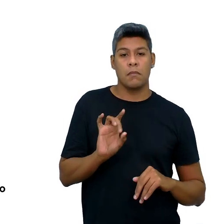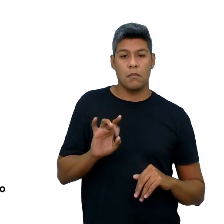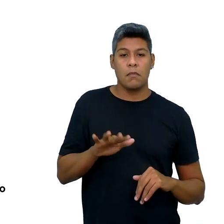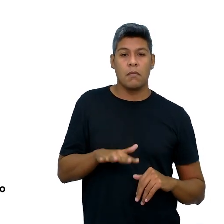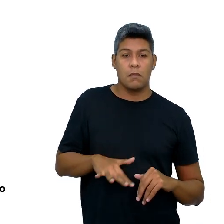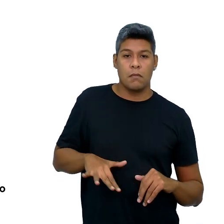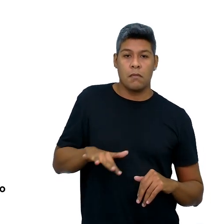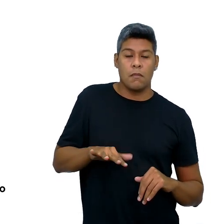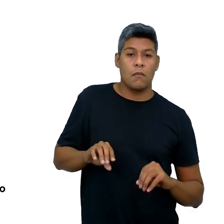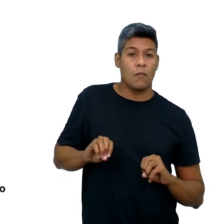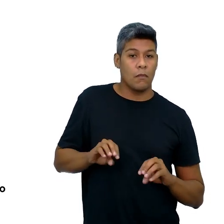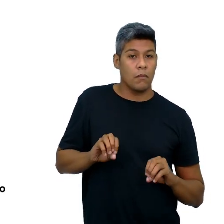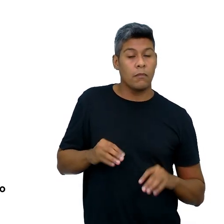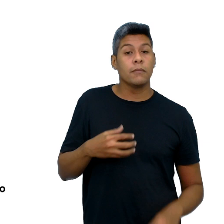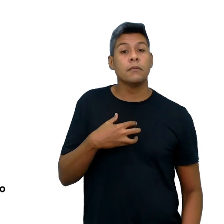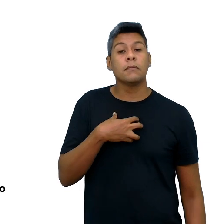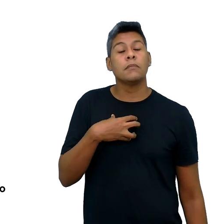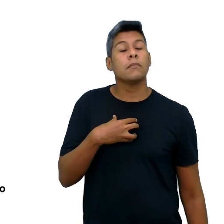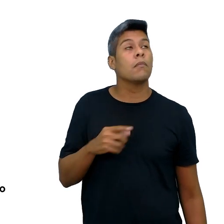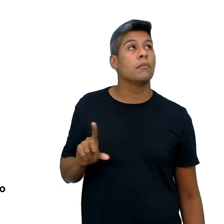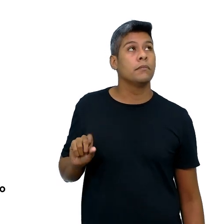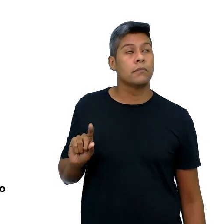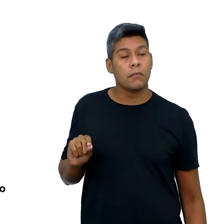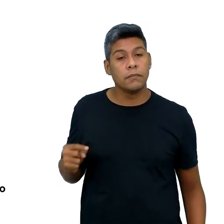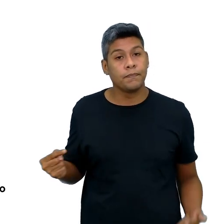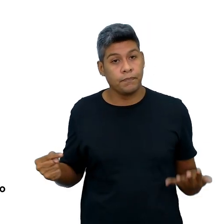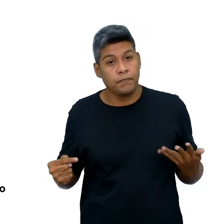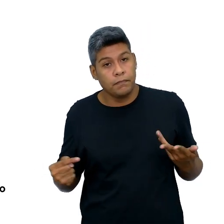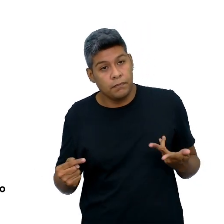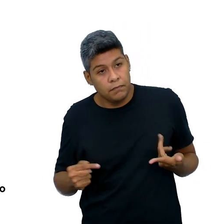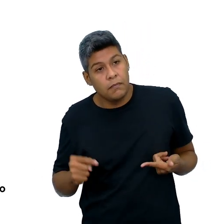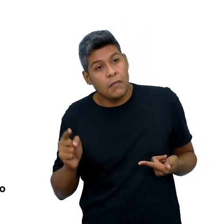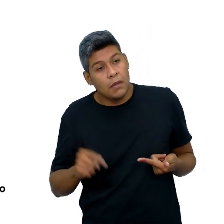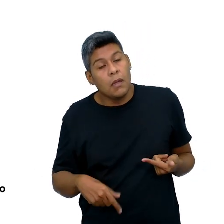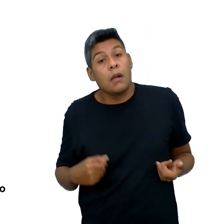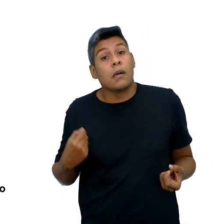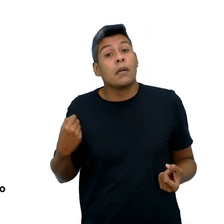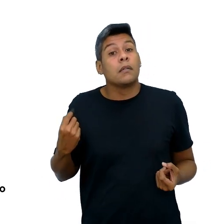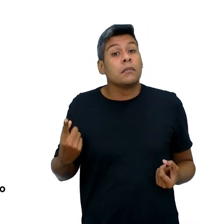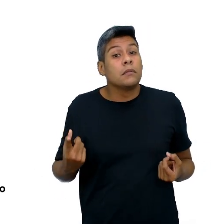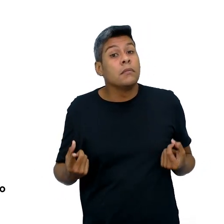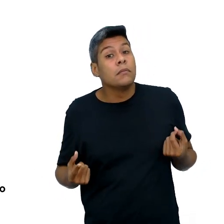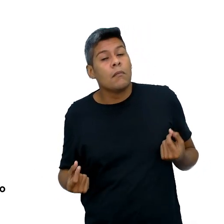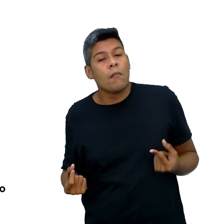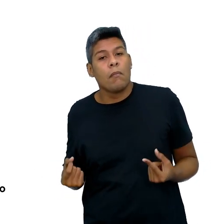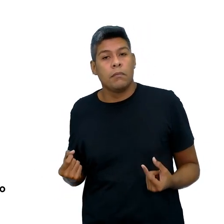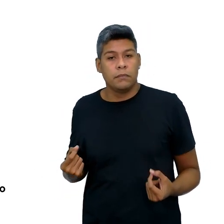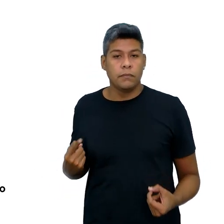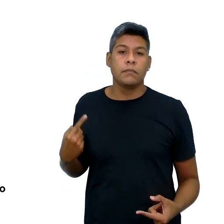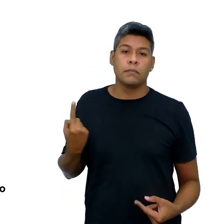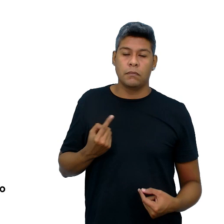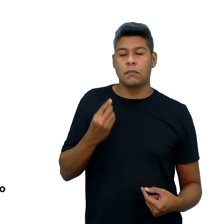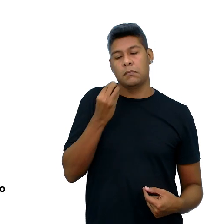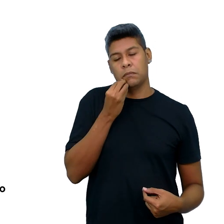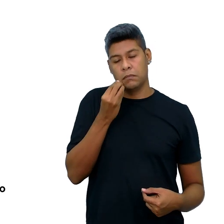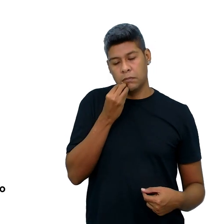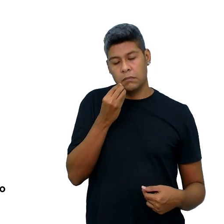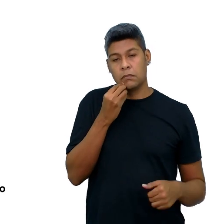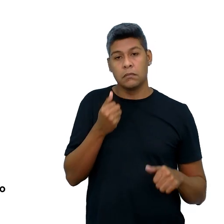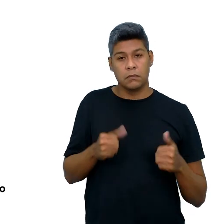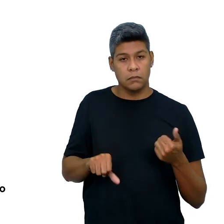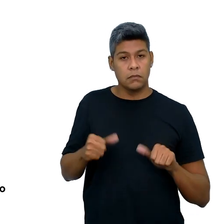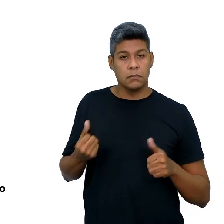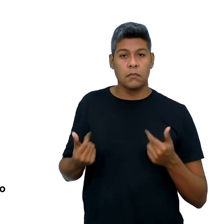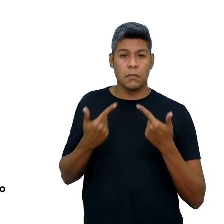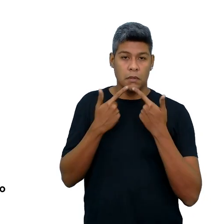de estudo. E nesse sentido, né, esses pontos, eles são relativos, né, quando nós pensamos aí na análise linguística e